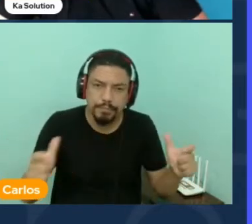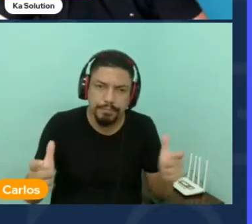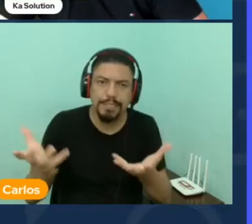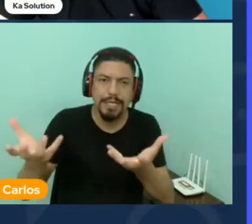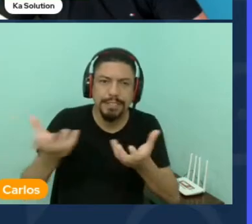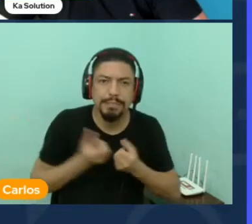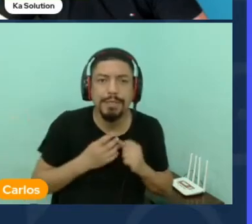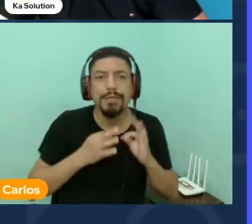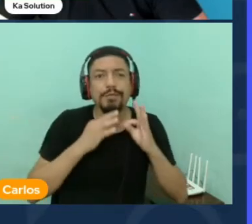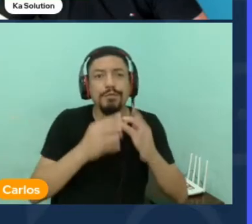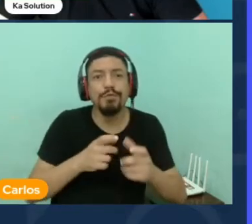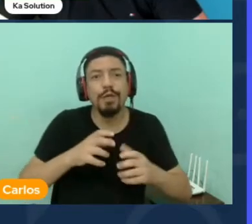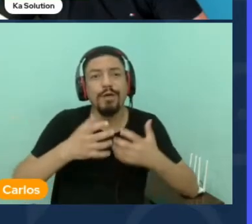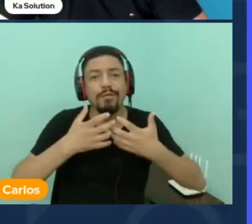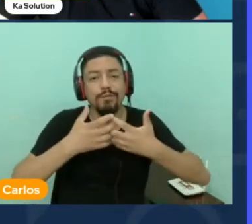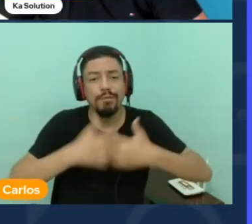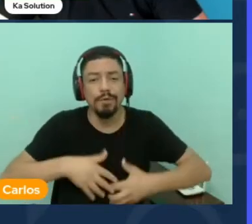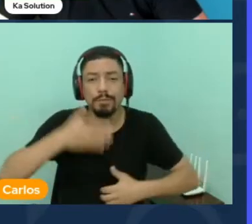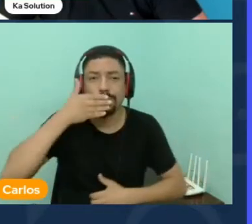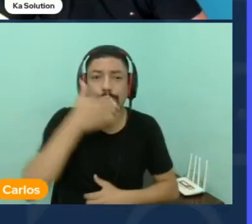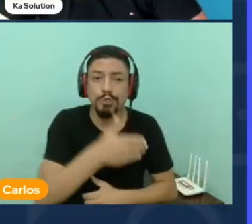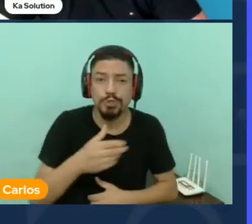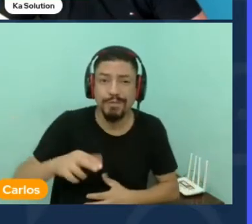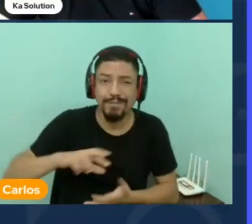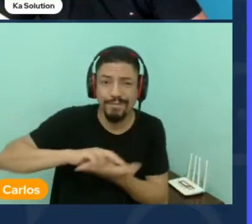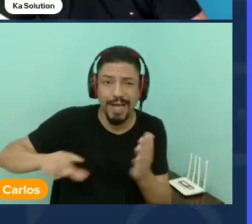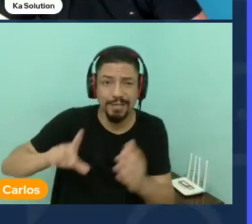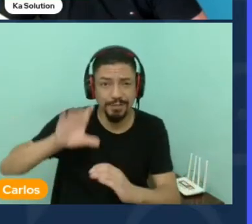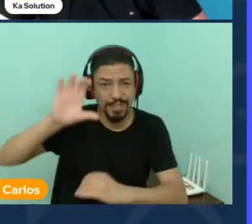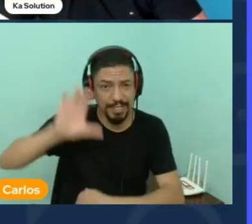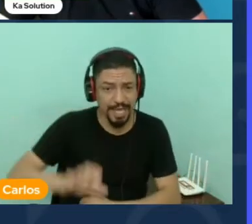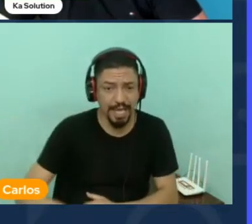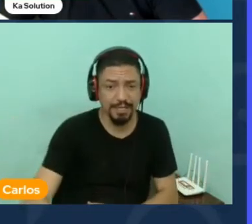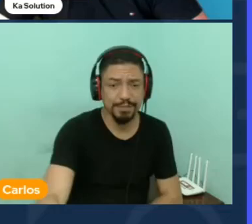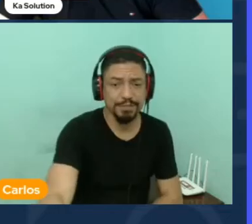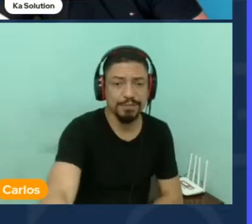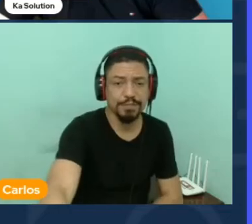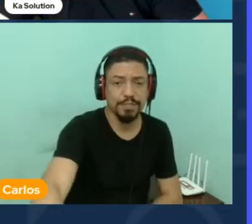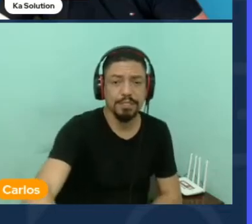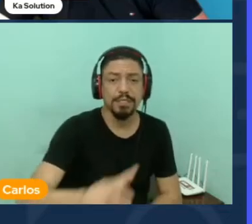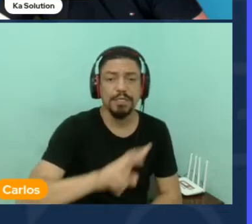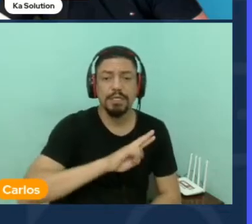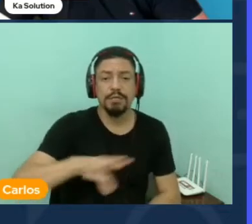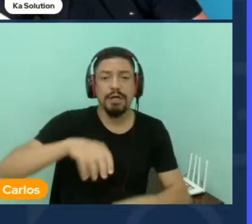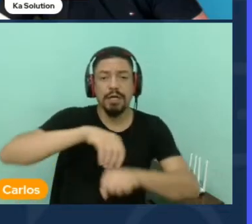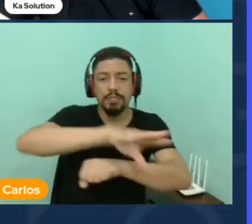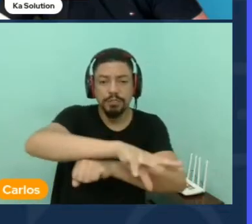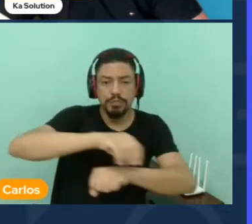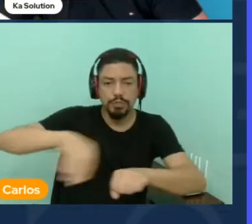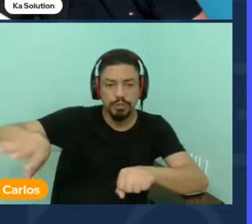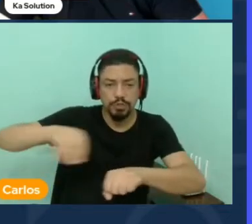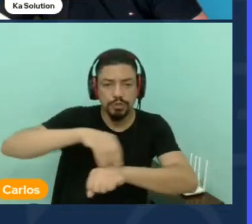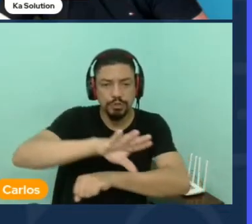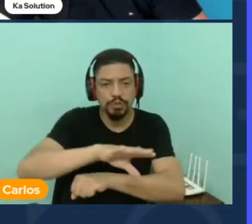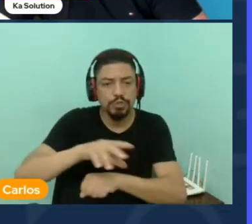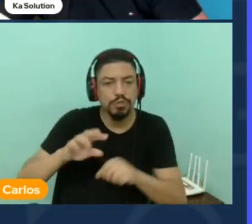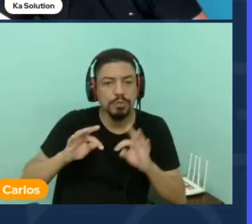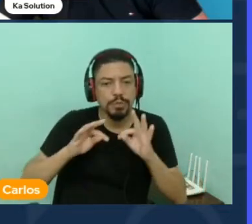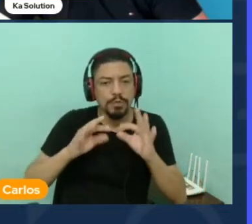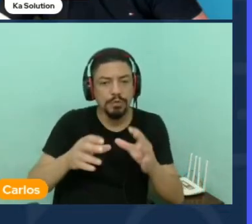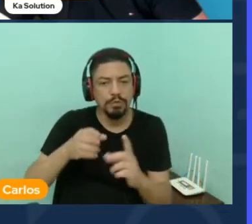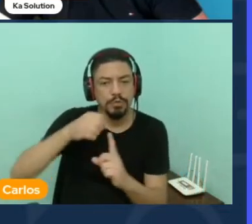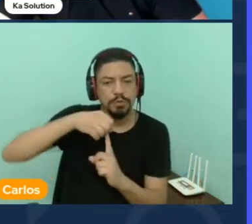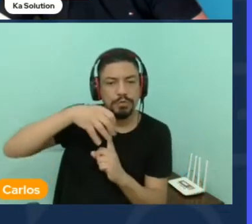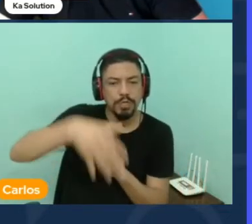essas solicitações agora que vem de vários clientes e ele vai distribuir para todos os servidores